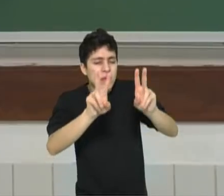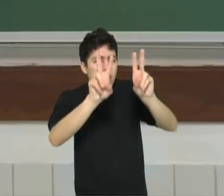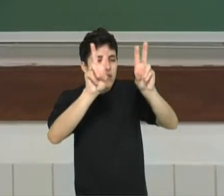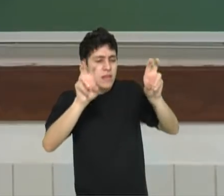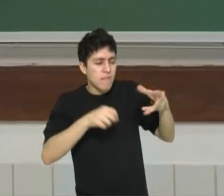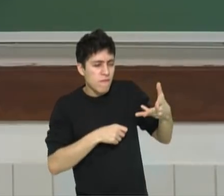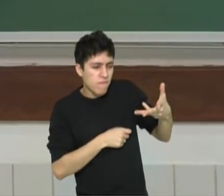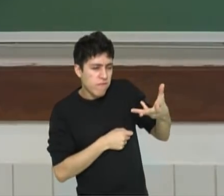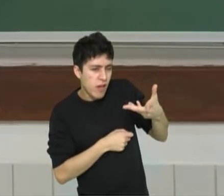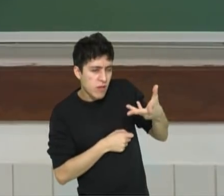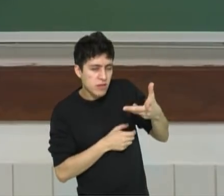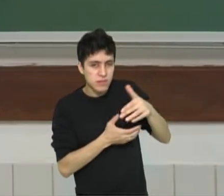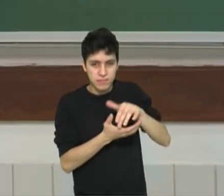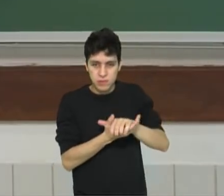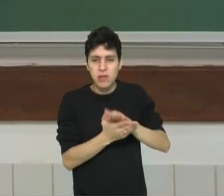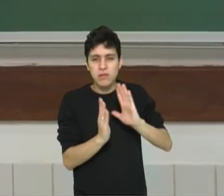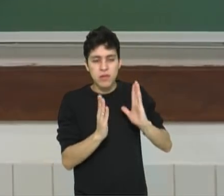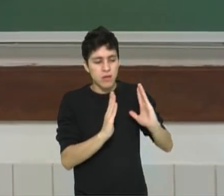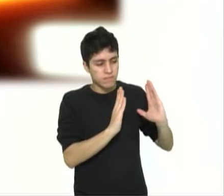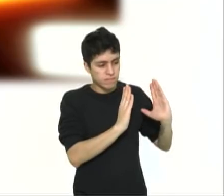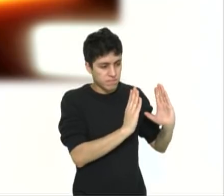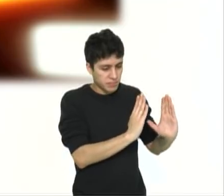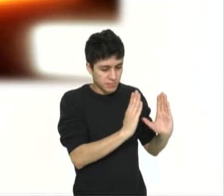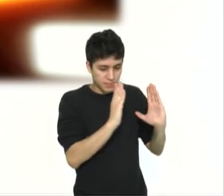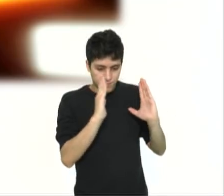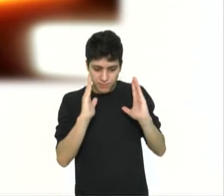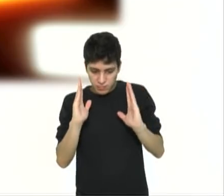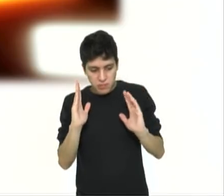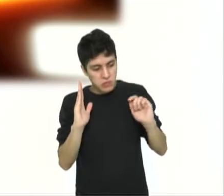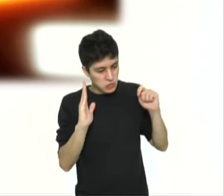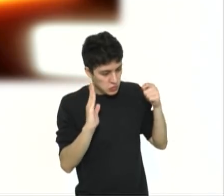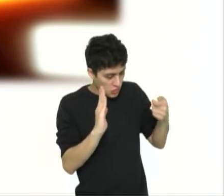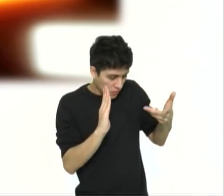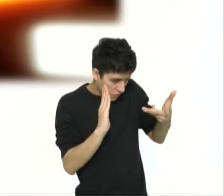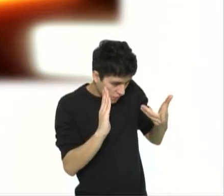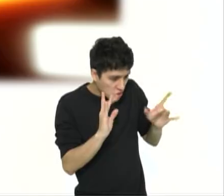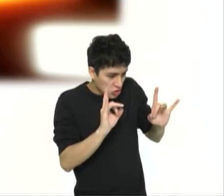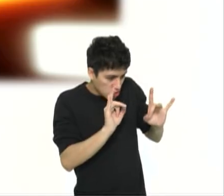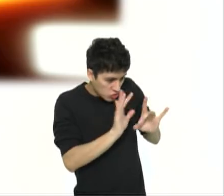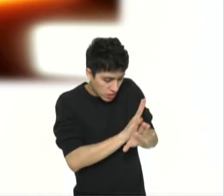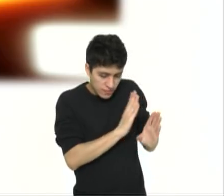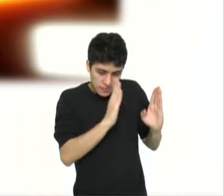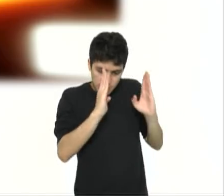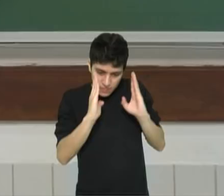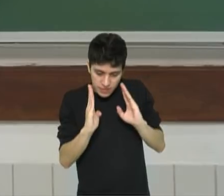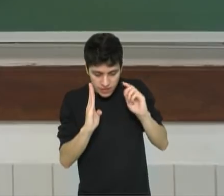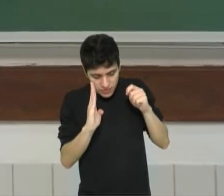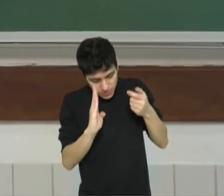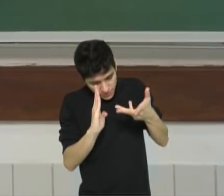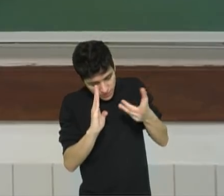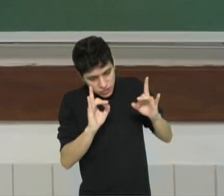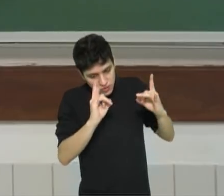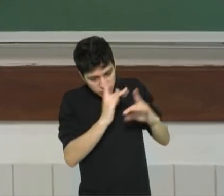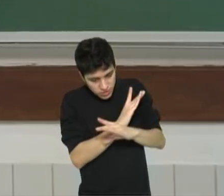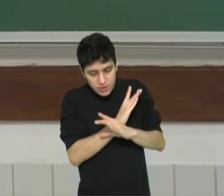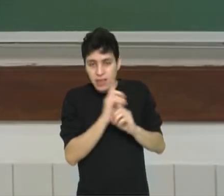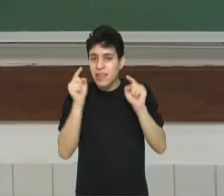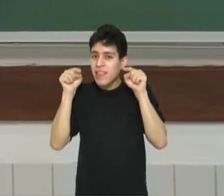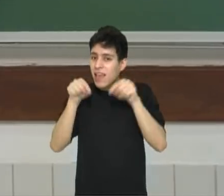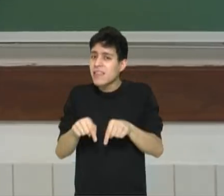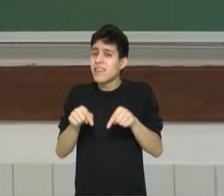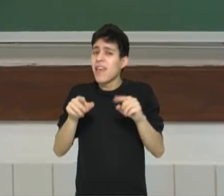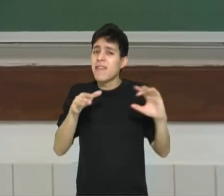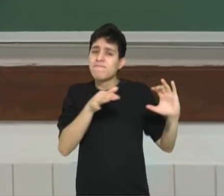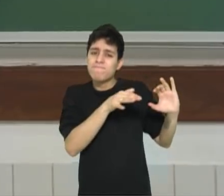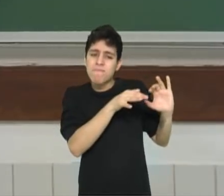duas últimas, né, a gente vem falando sobre velocidade, tá? Então, essa aula é continuação, tá? Pega aí seu